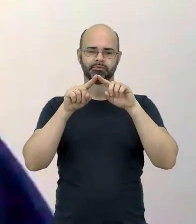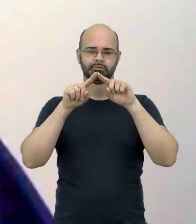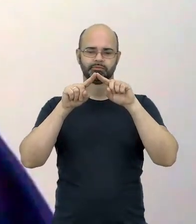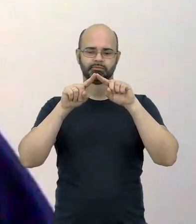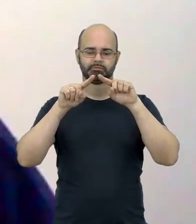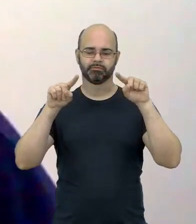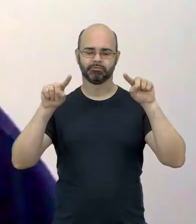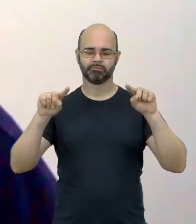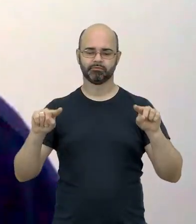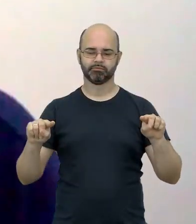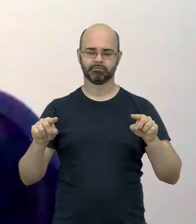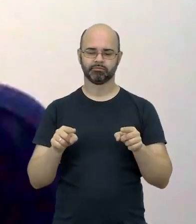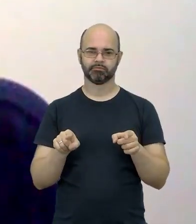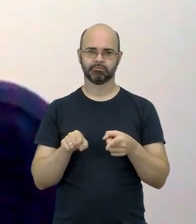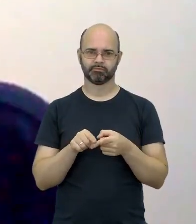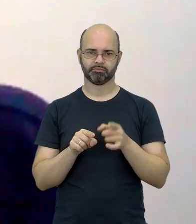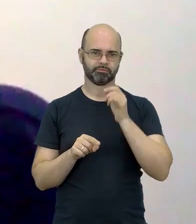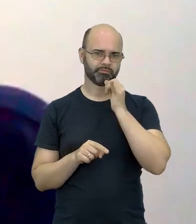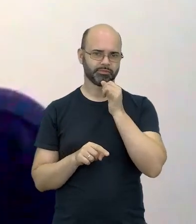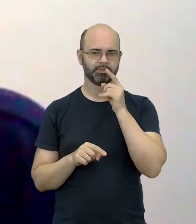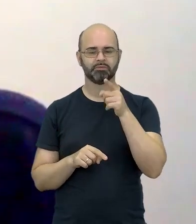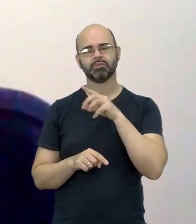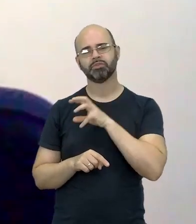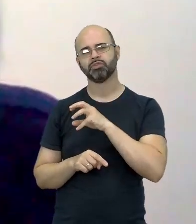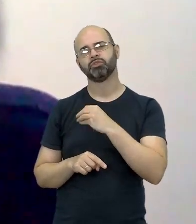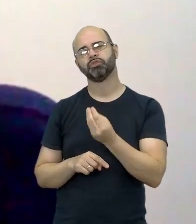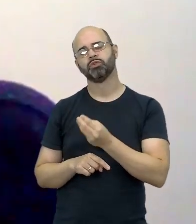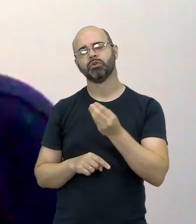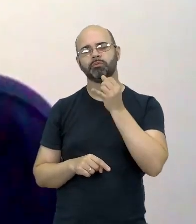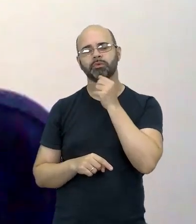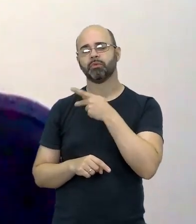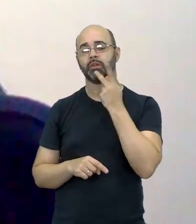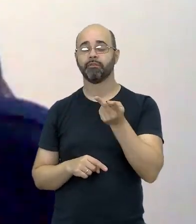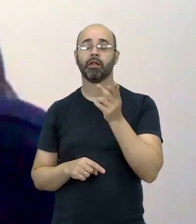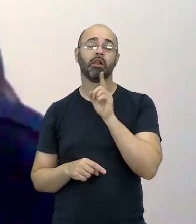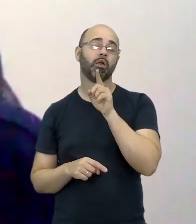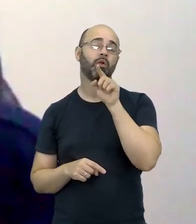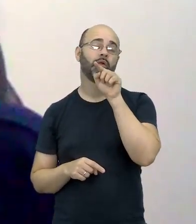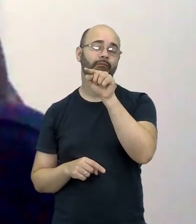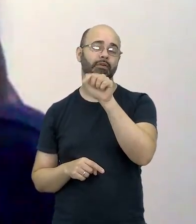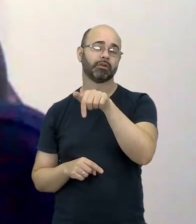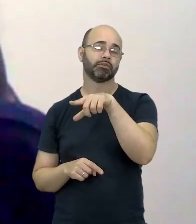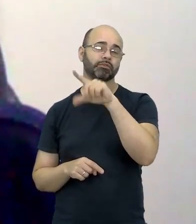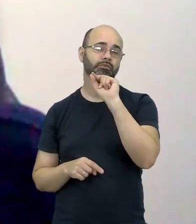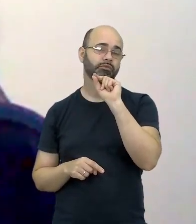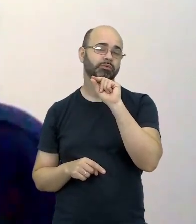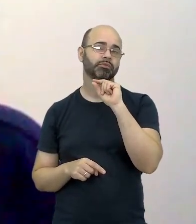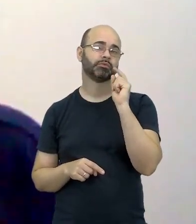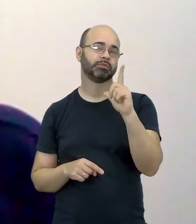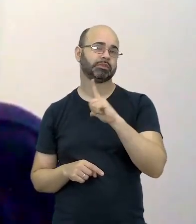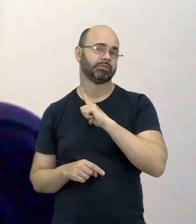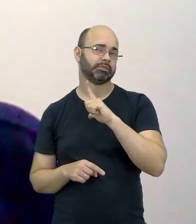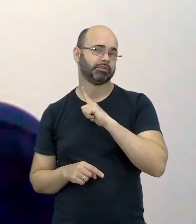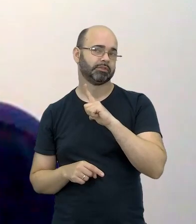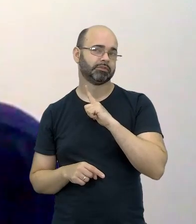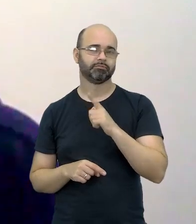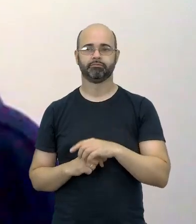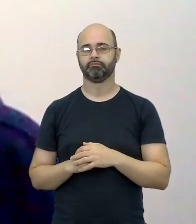as características das figuras. Então, sei lá, a Carla diz para mim assim, a figura que você escolheu